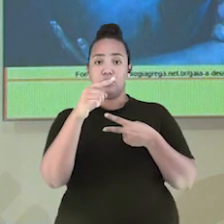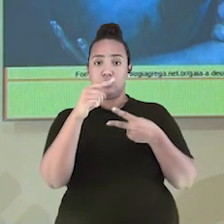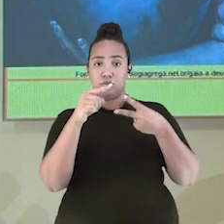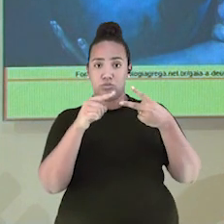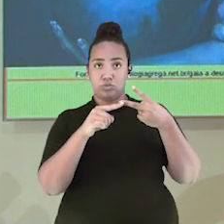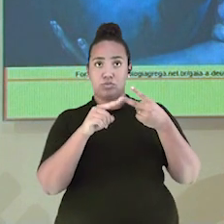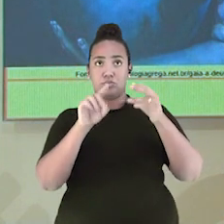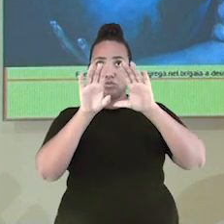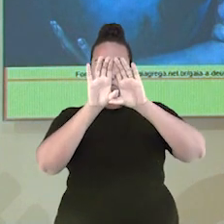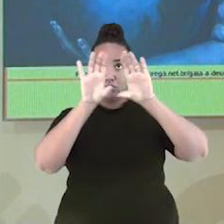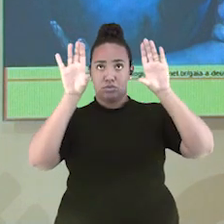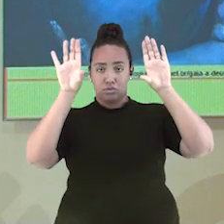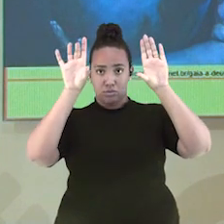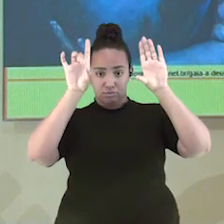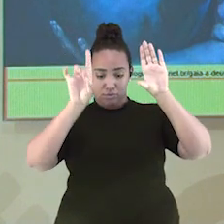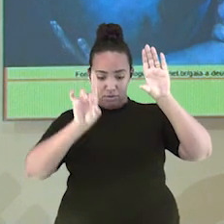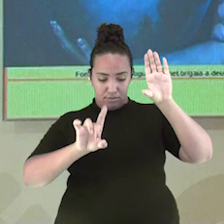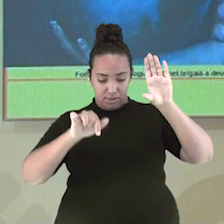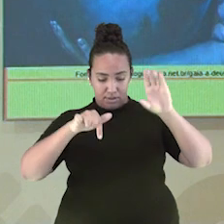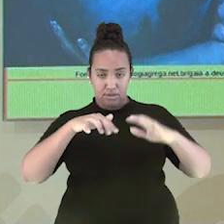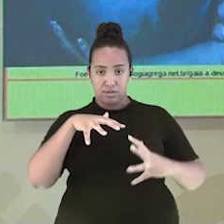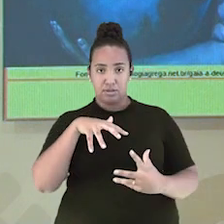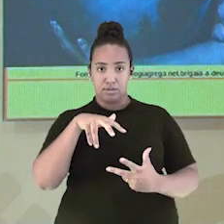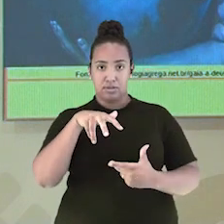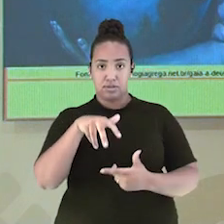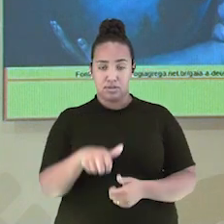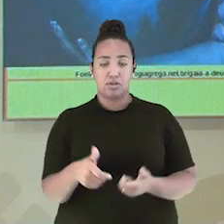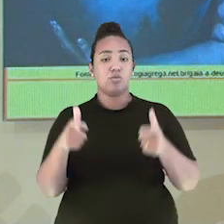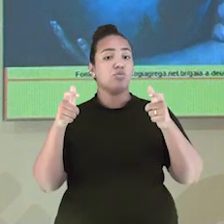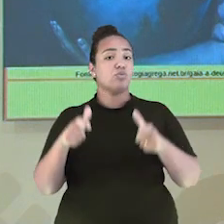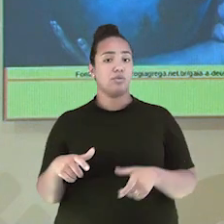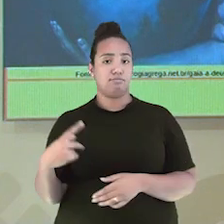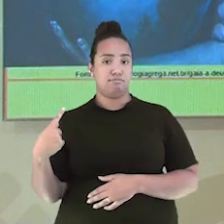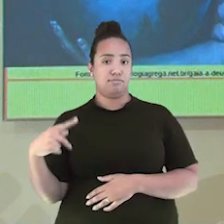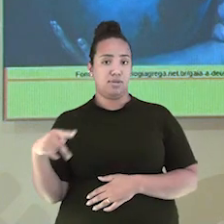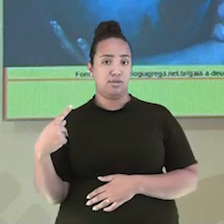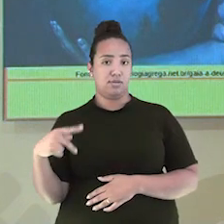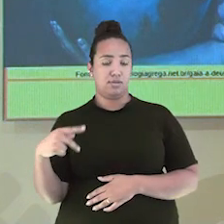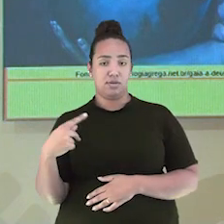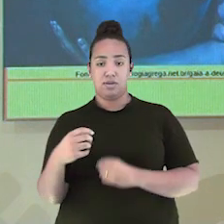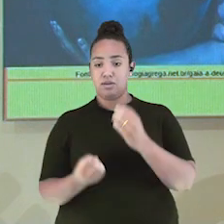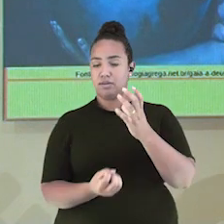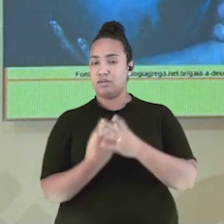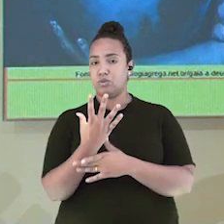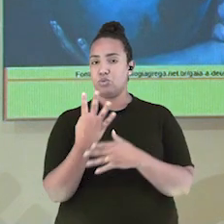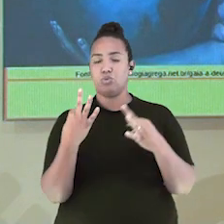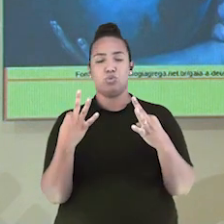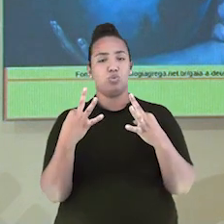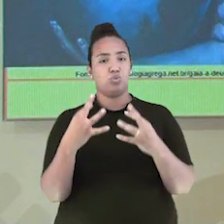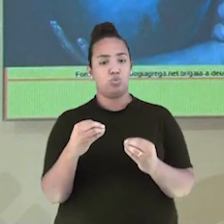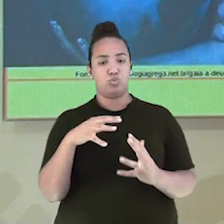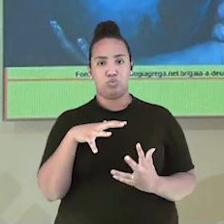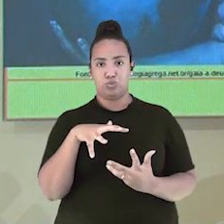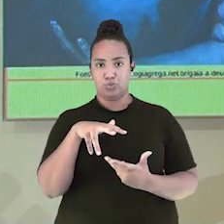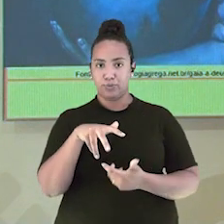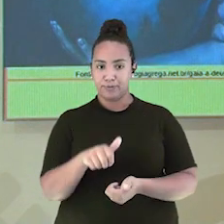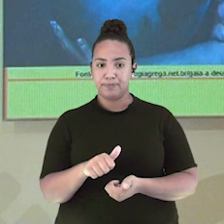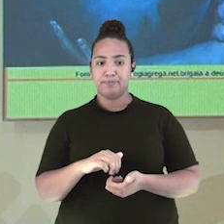Terra em uma região conhecida como Arégua, no atual Paraguai, e dali criaram tudo o que existe na